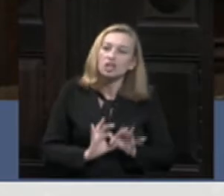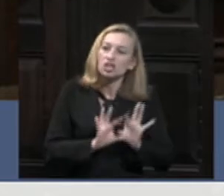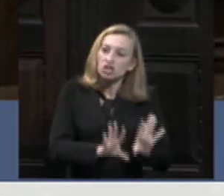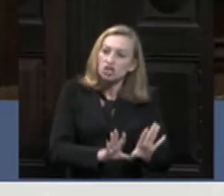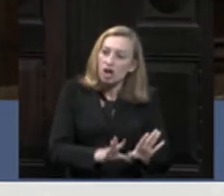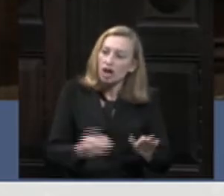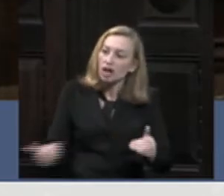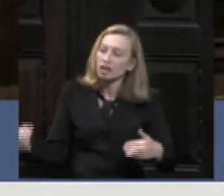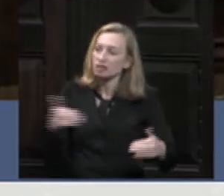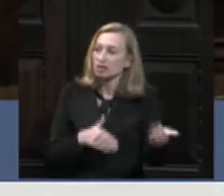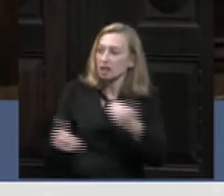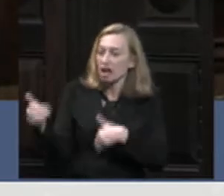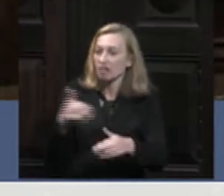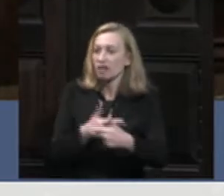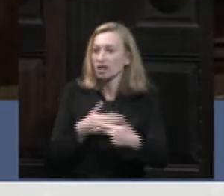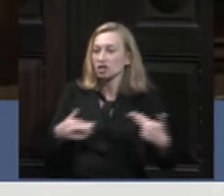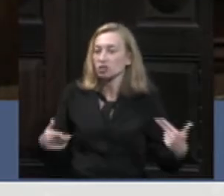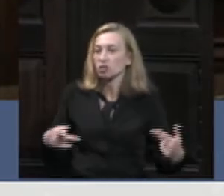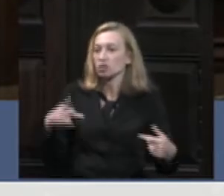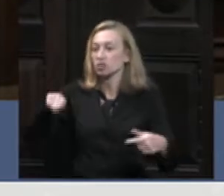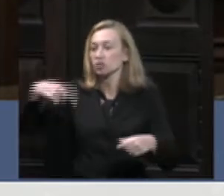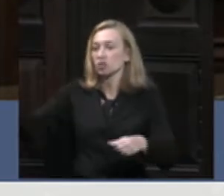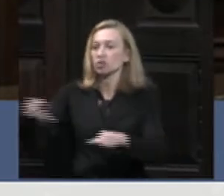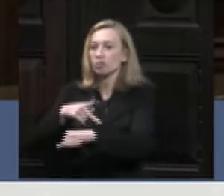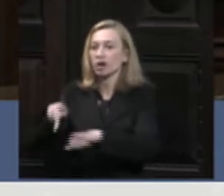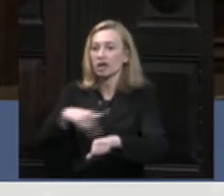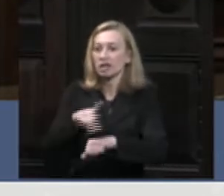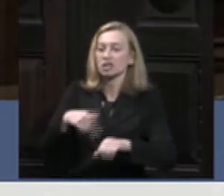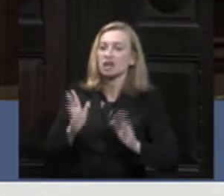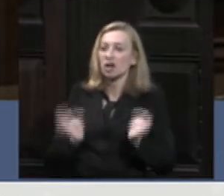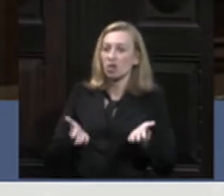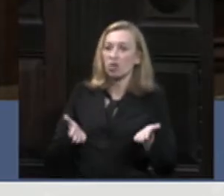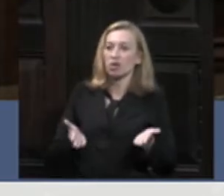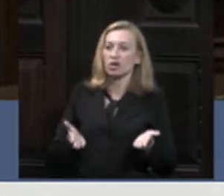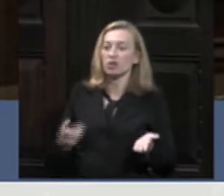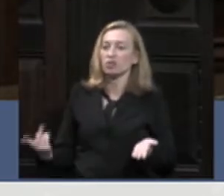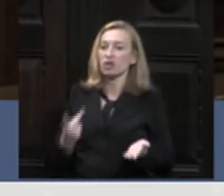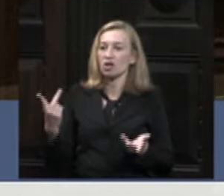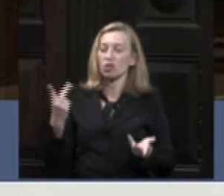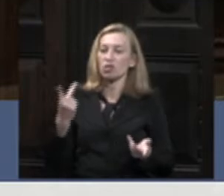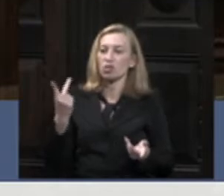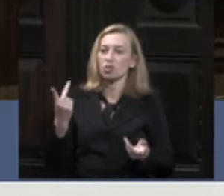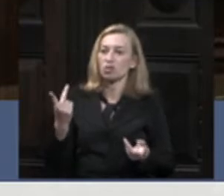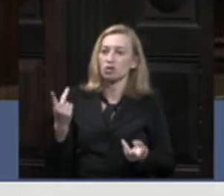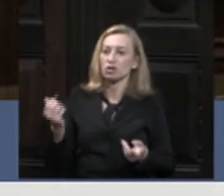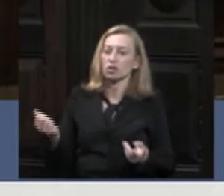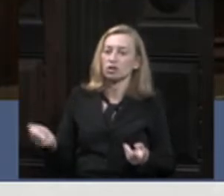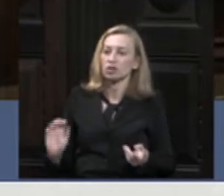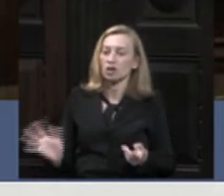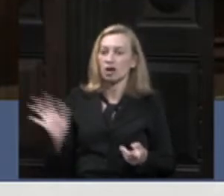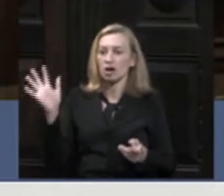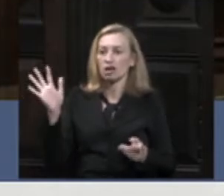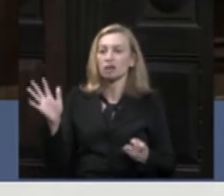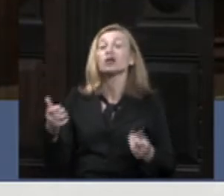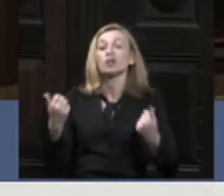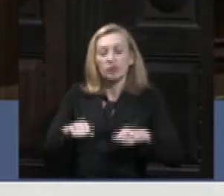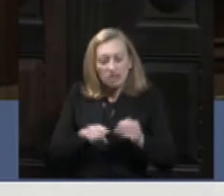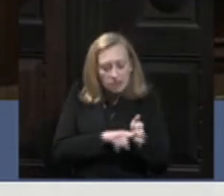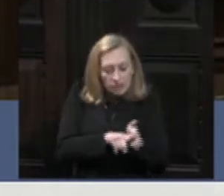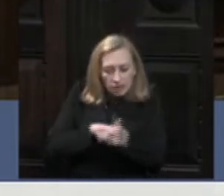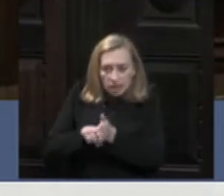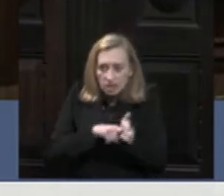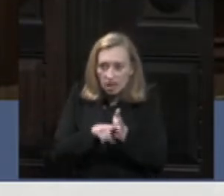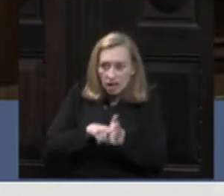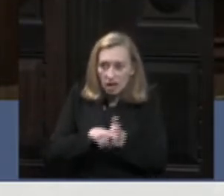as multinacionais, o petróleo volta a subir e bate 82 dólares. Isso precisa ser analisado